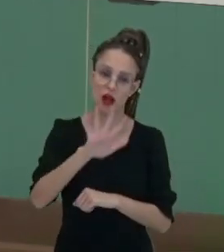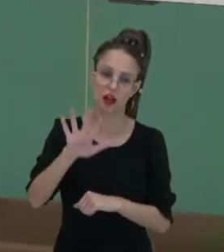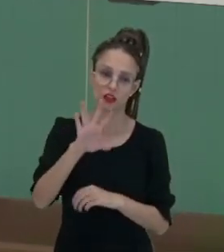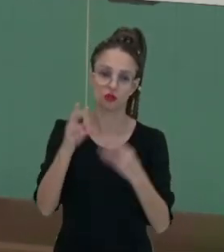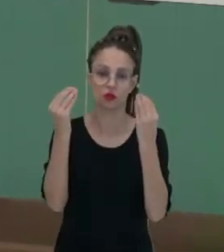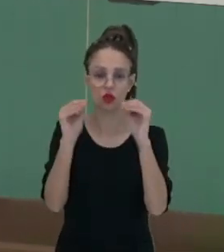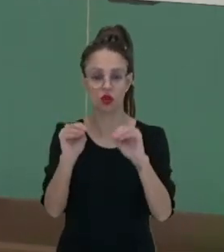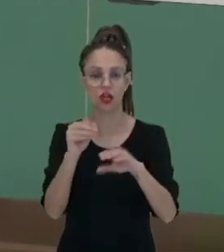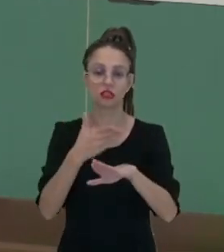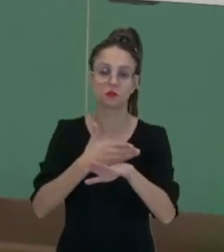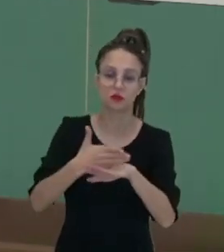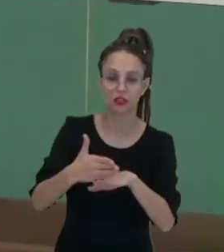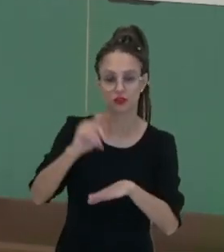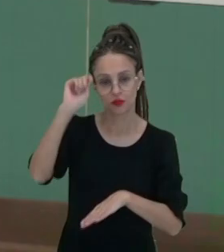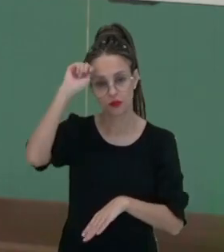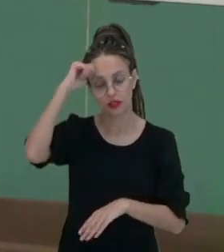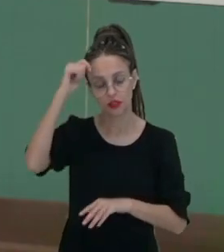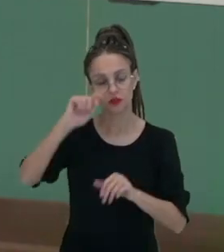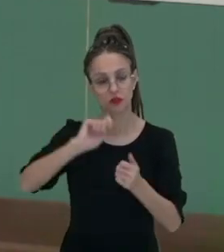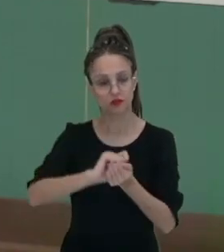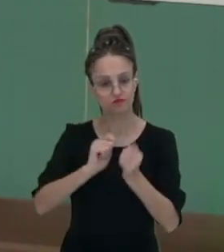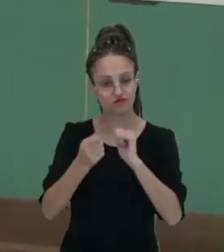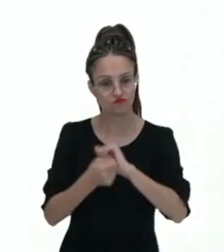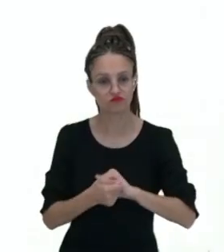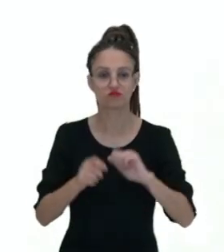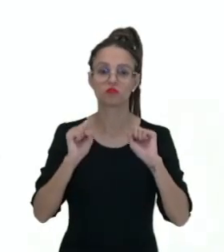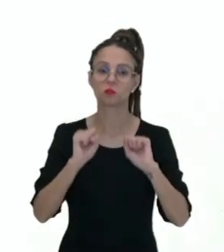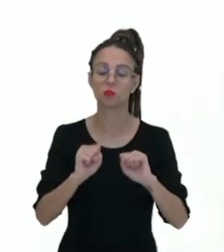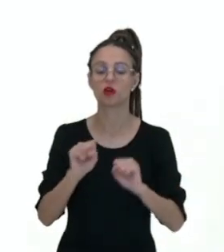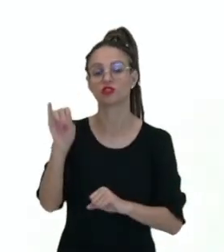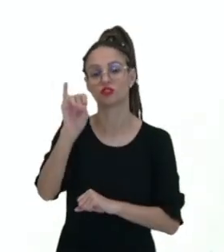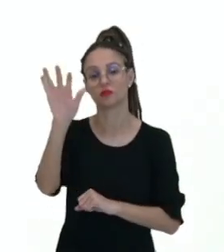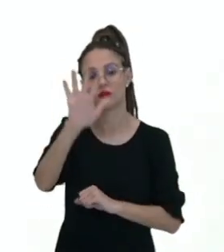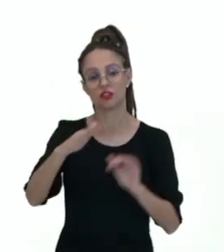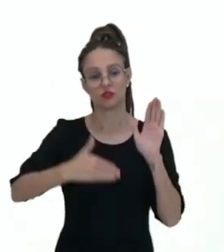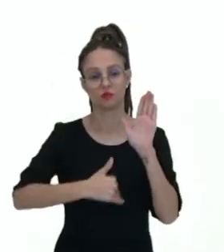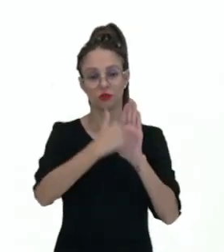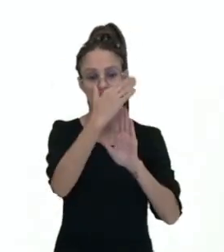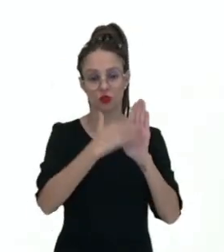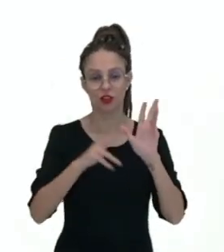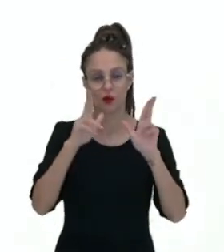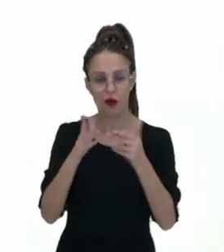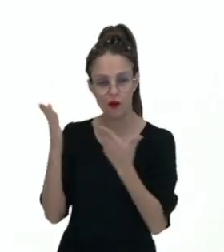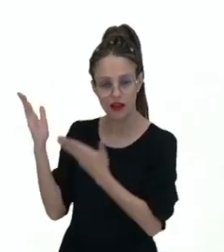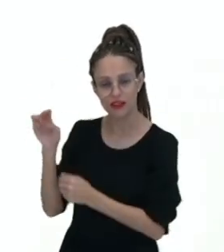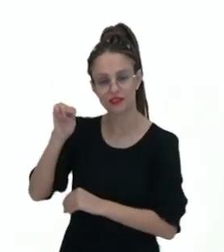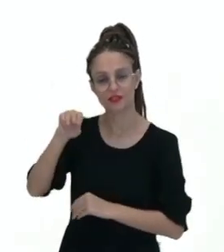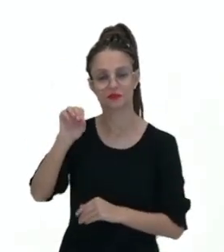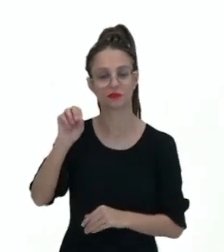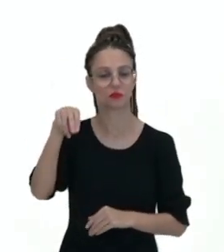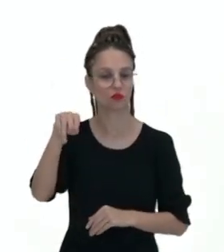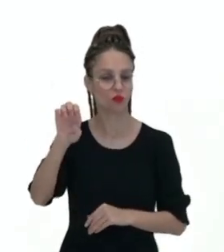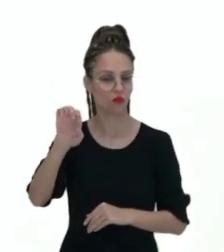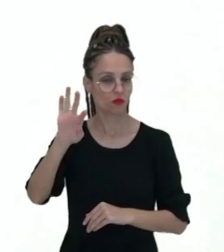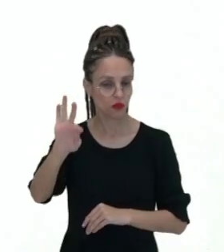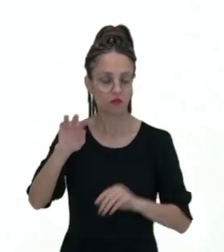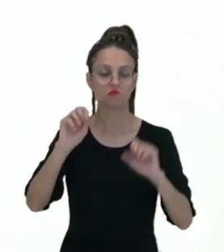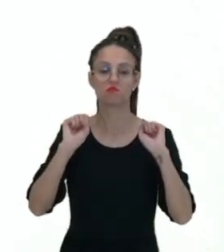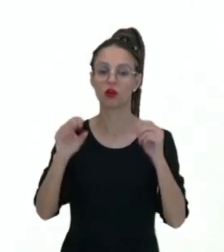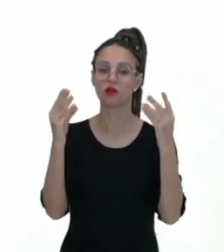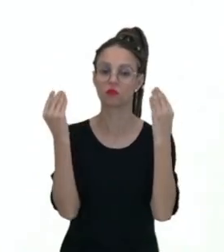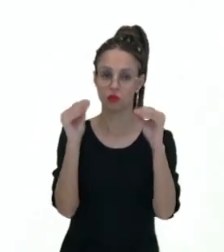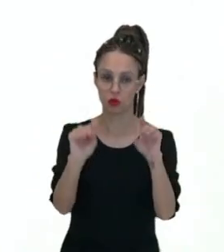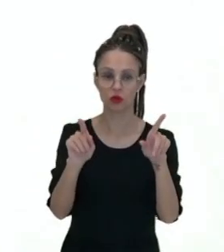colocando em preto e branco. Você pode pegar uma pintura como essa do Monet e colocar o poema, né,